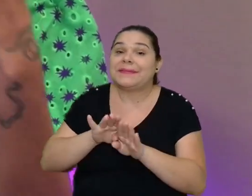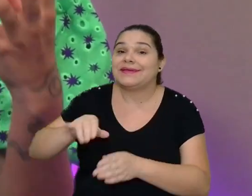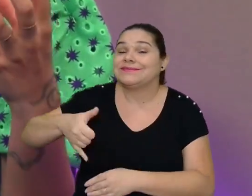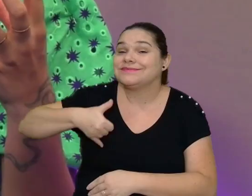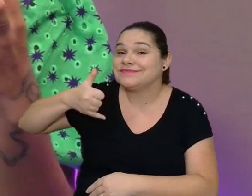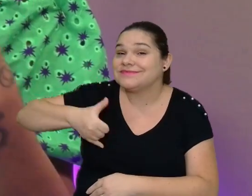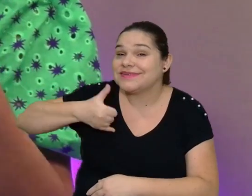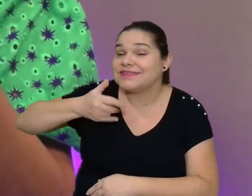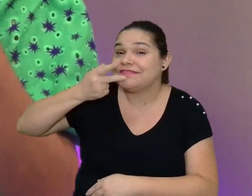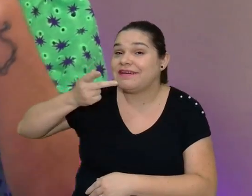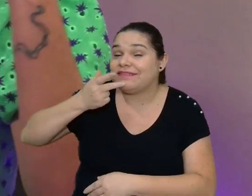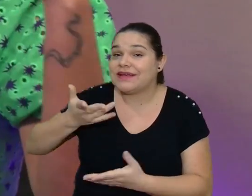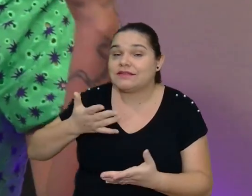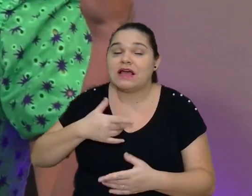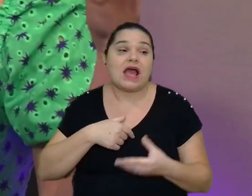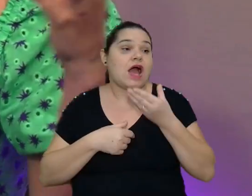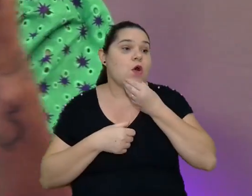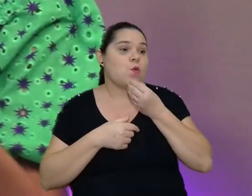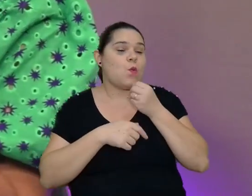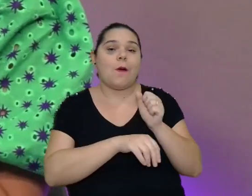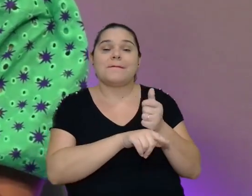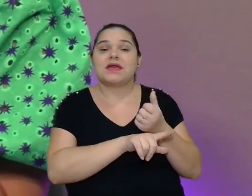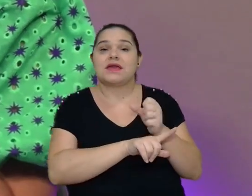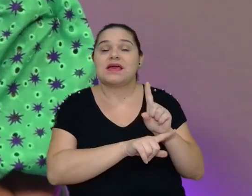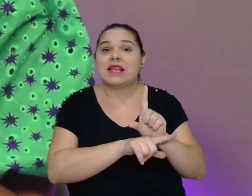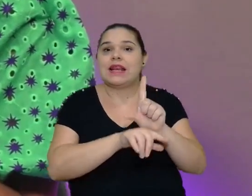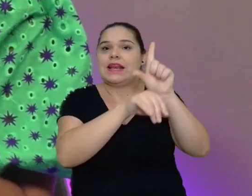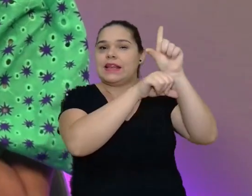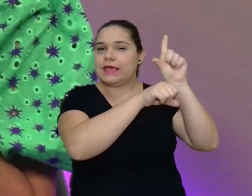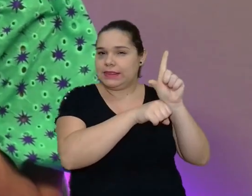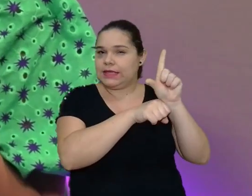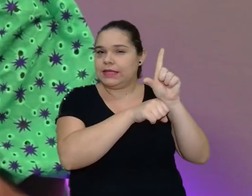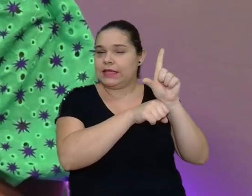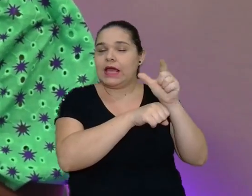homem líder é um homem de cabelo branco, e essa mulher ela tá velha